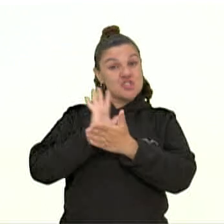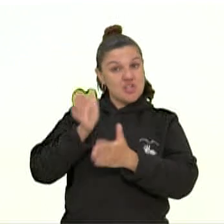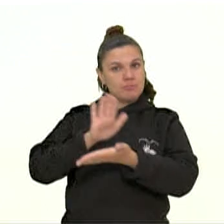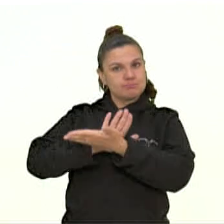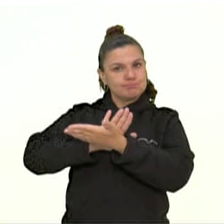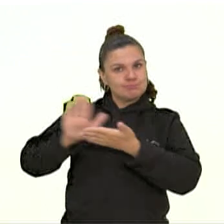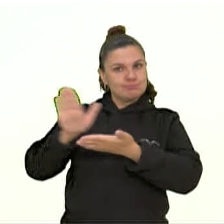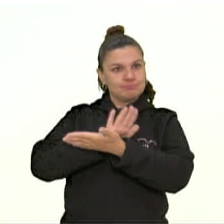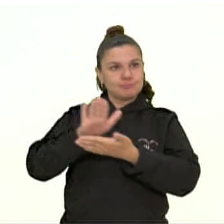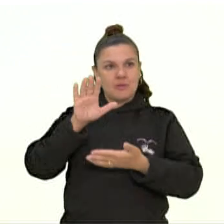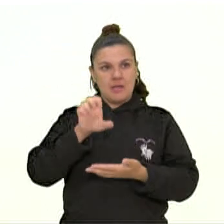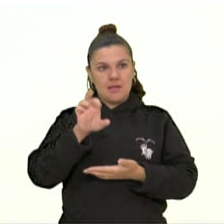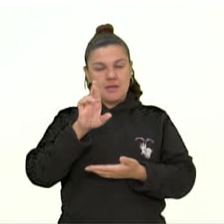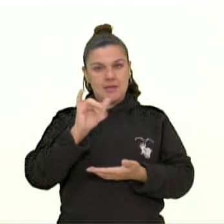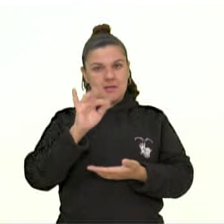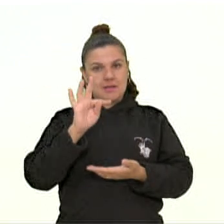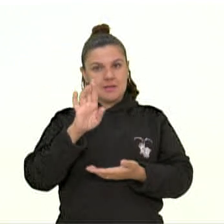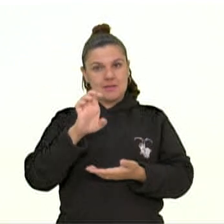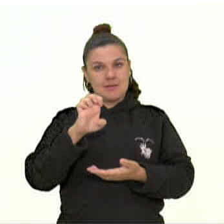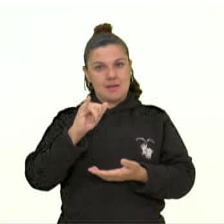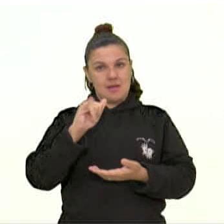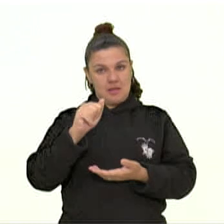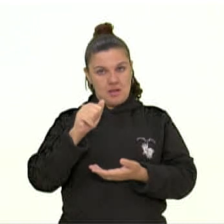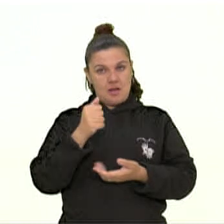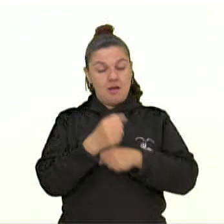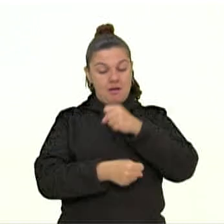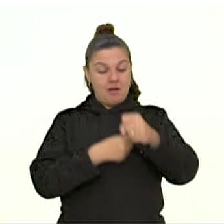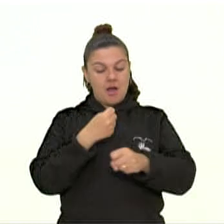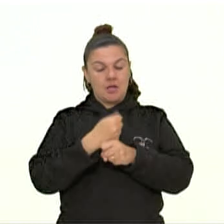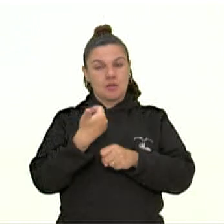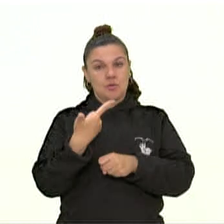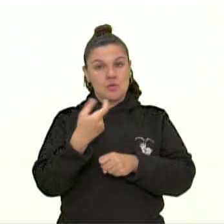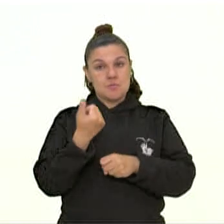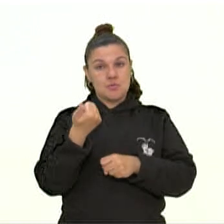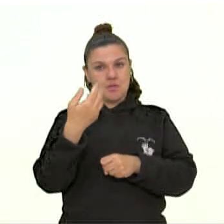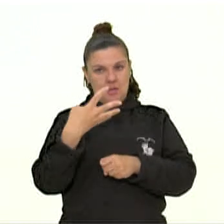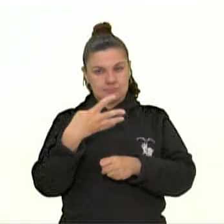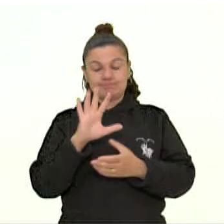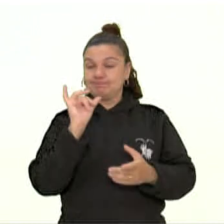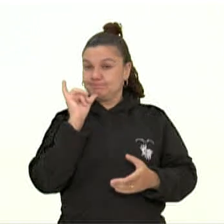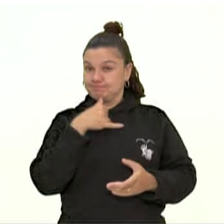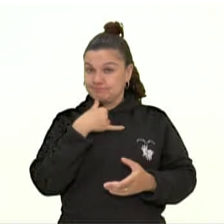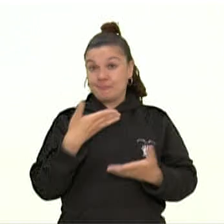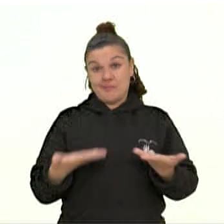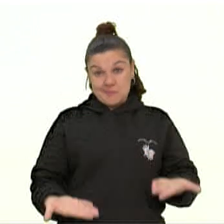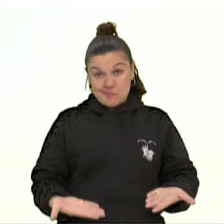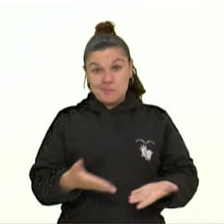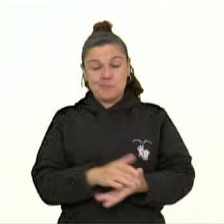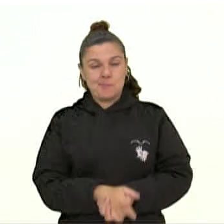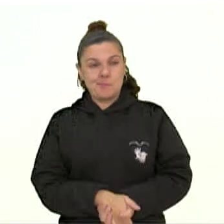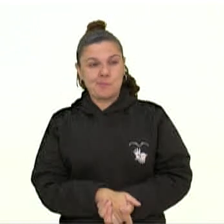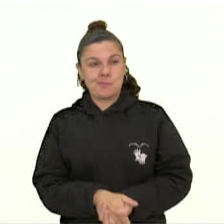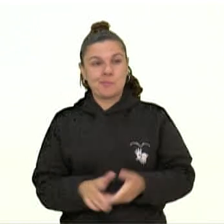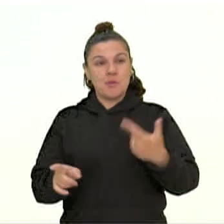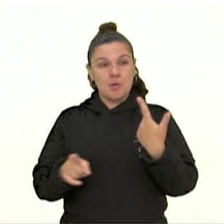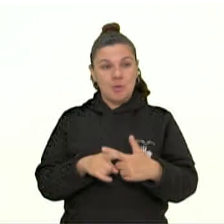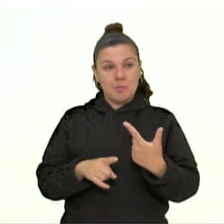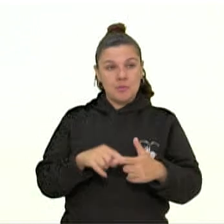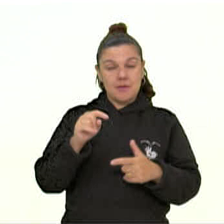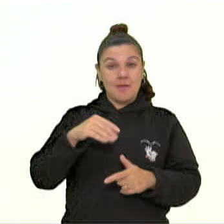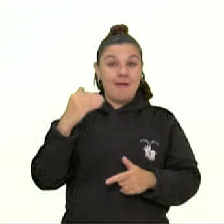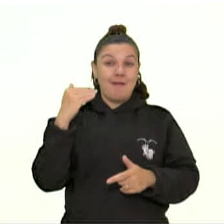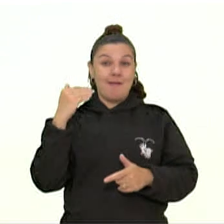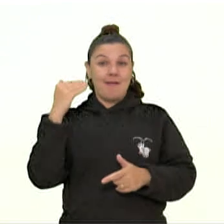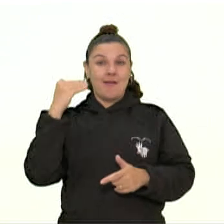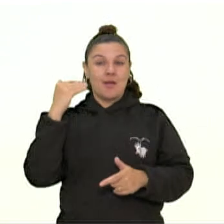da Eritreia em 2014. O país tem essa comparação aí infeliz, infelizmente, considerada a Coreia do Norte